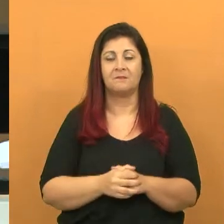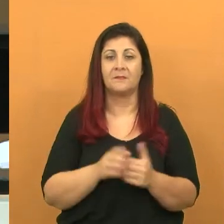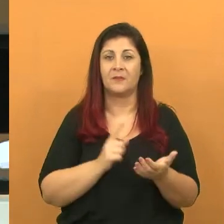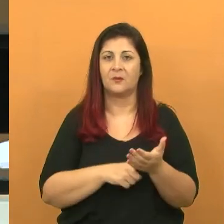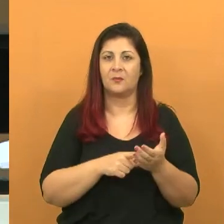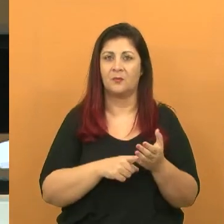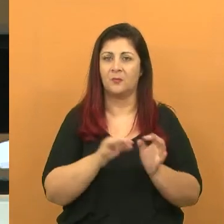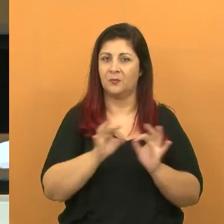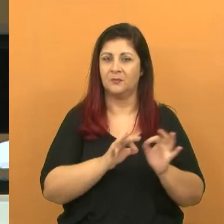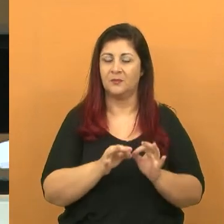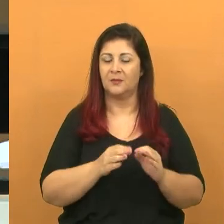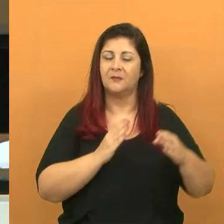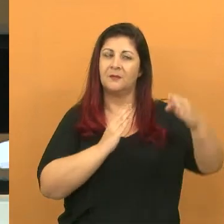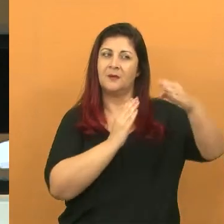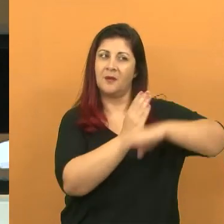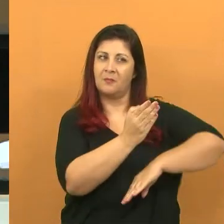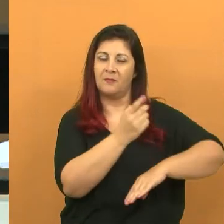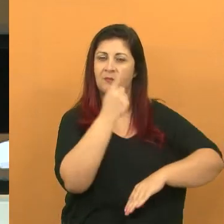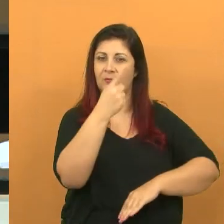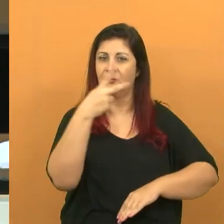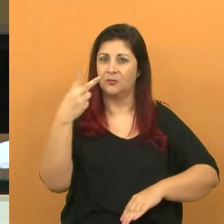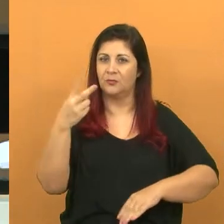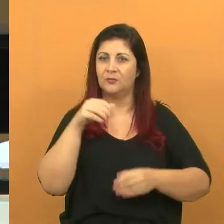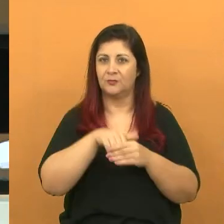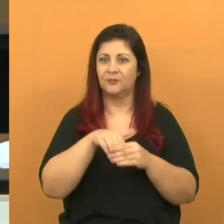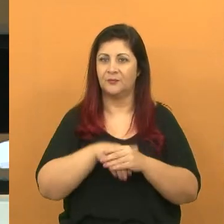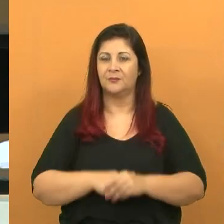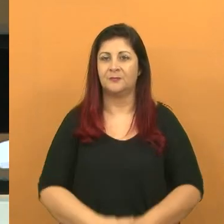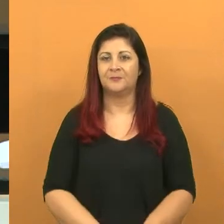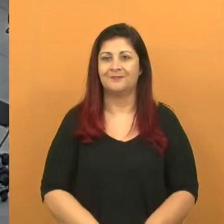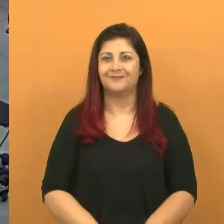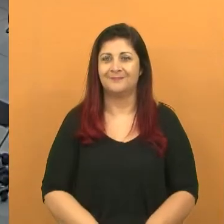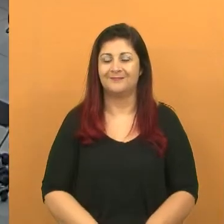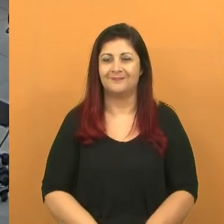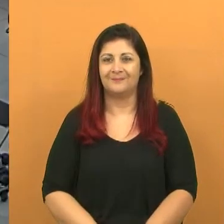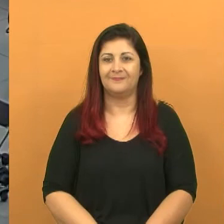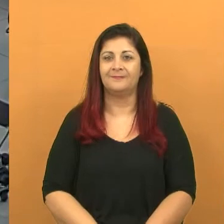foi aprovado por 12 votos favoráveis.